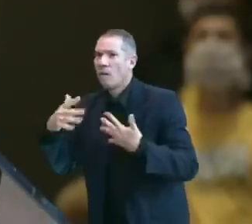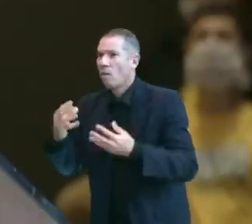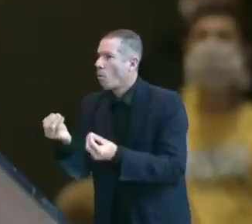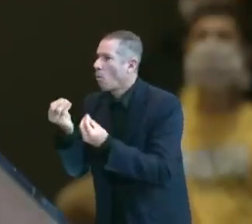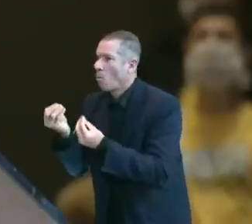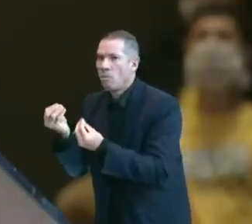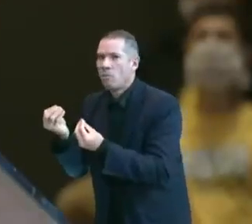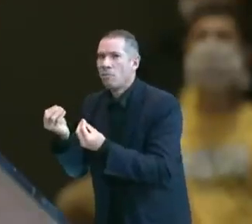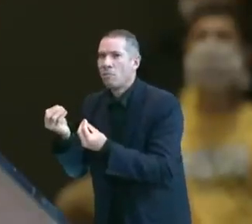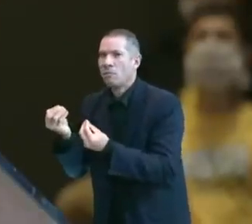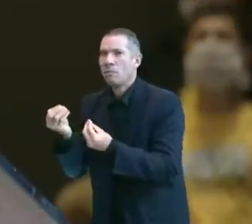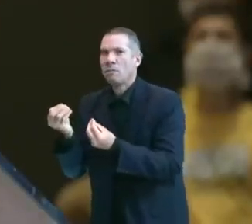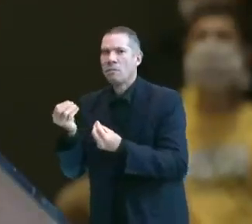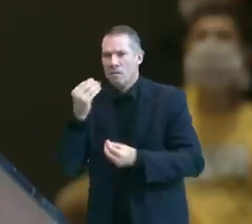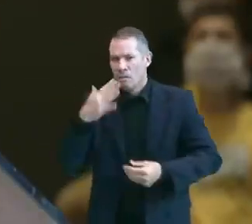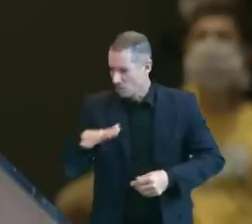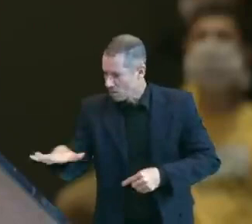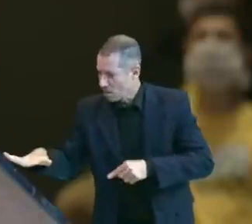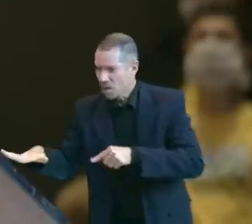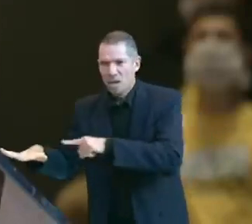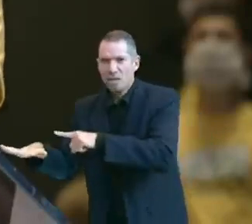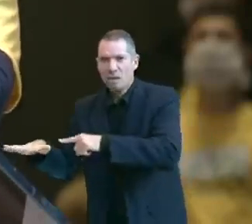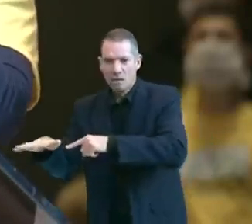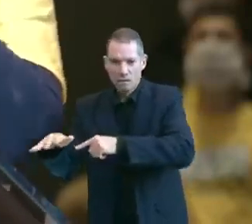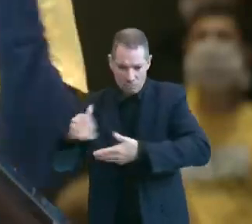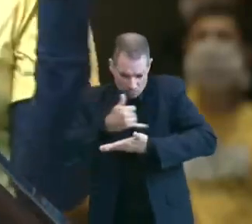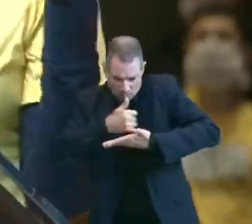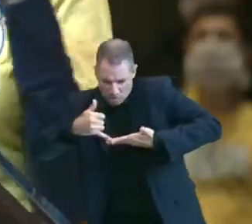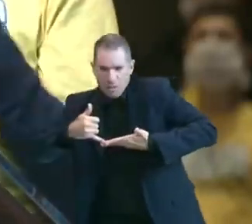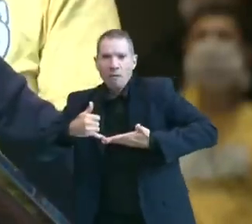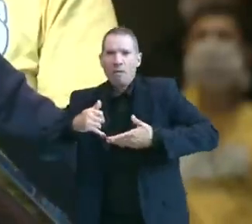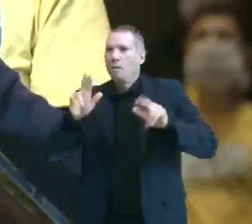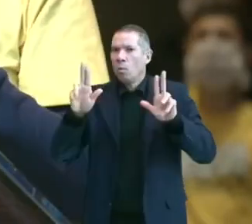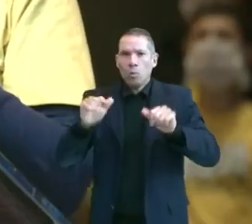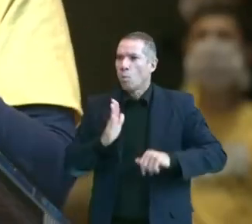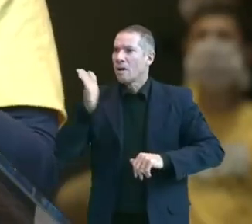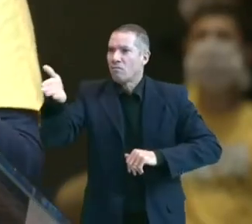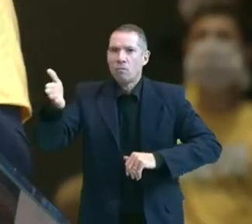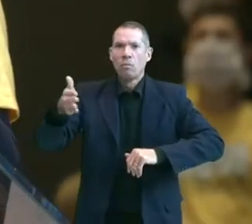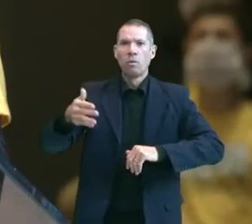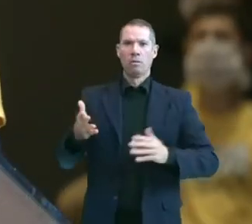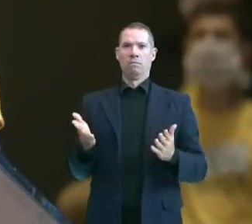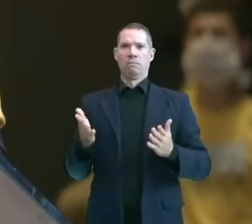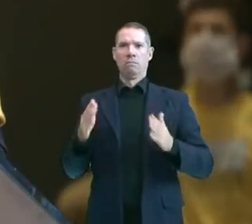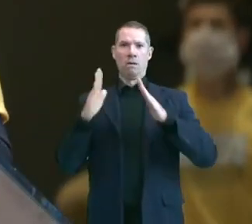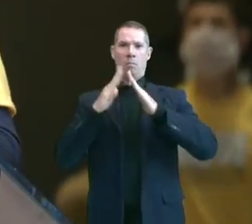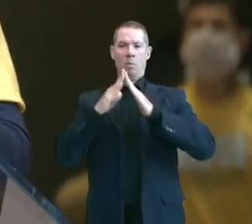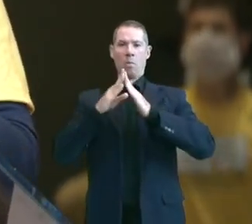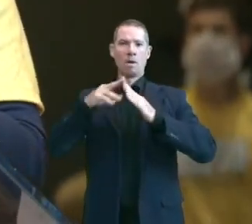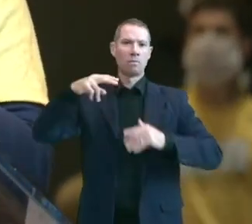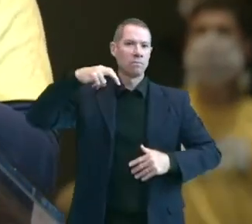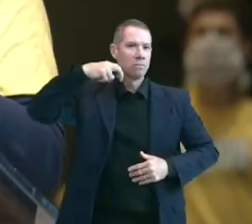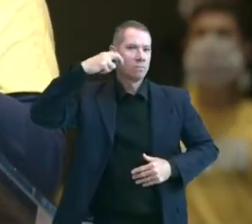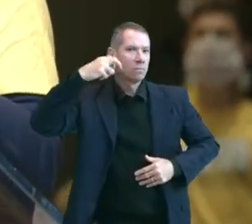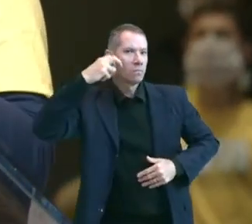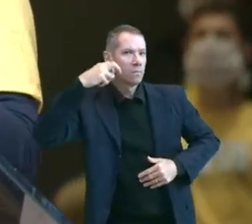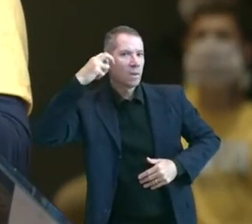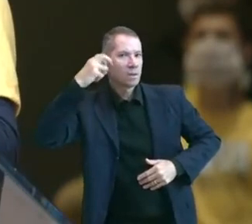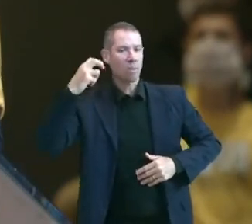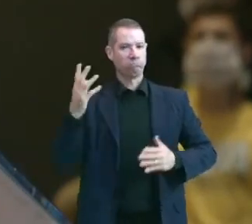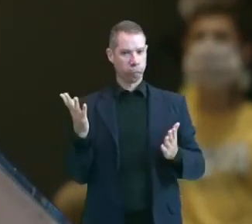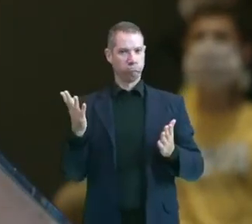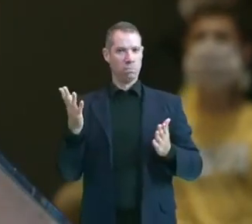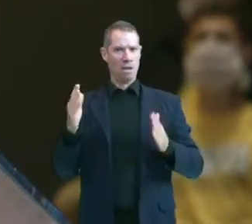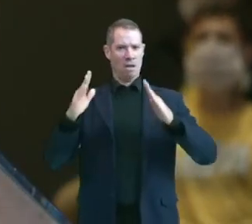Como é? Criança? Cracolândia? Eu nunca tinha ido a uma Cracolândia. Eu morava em Natal, a minha vida era